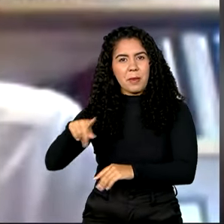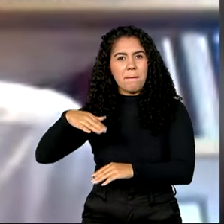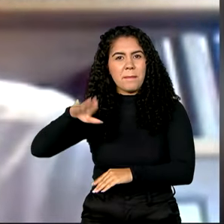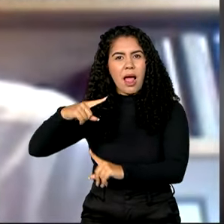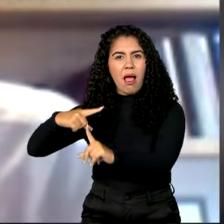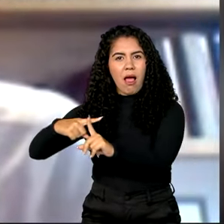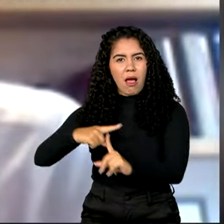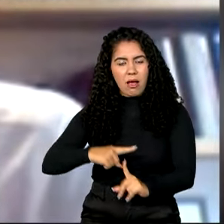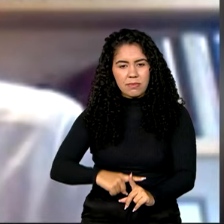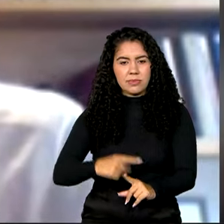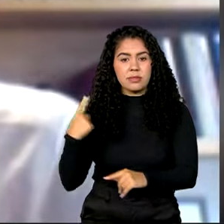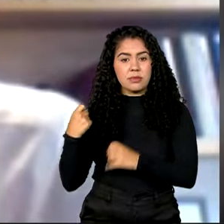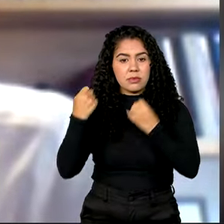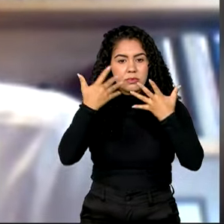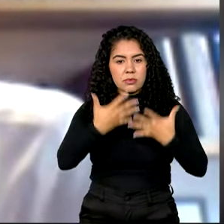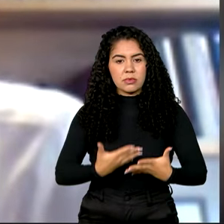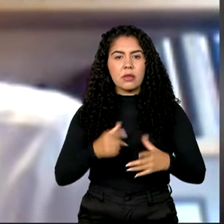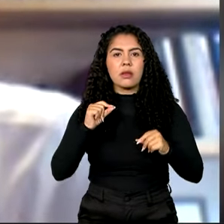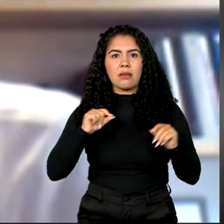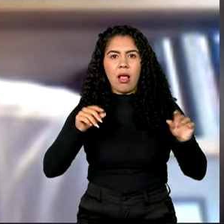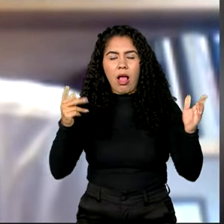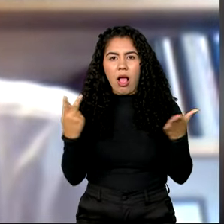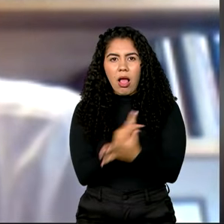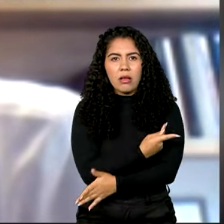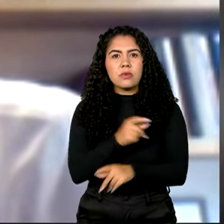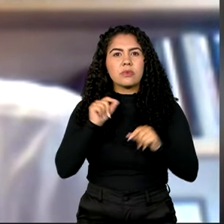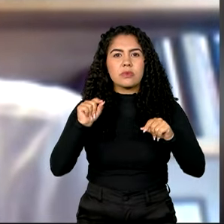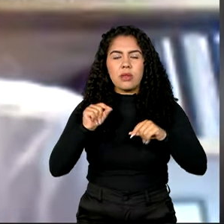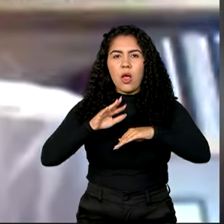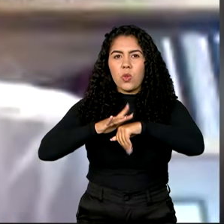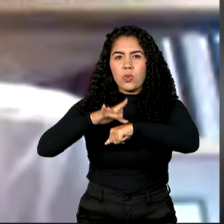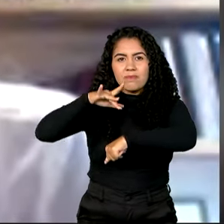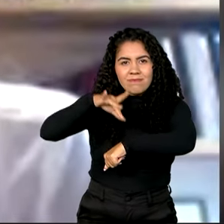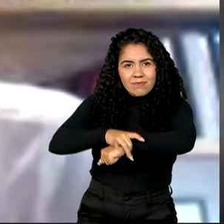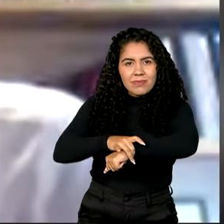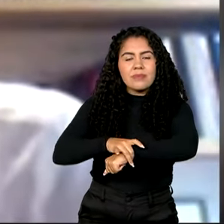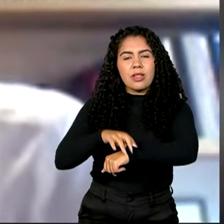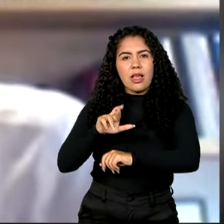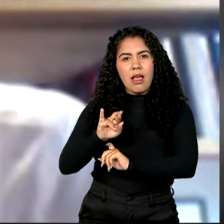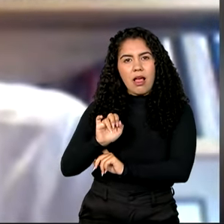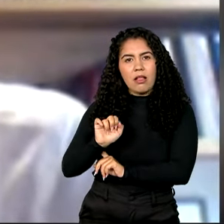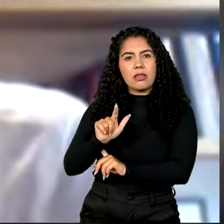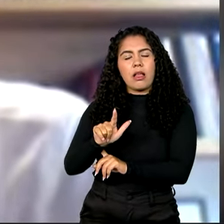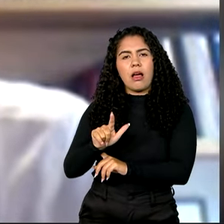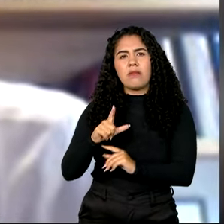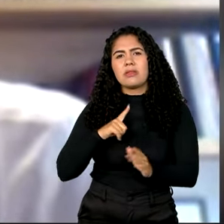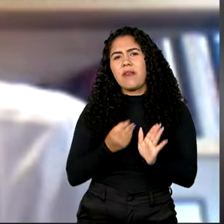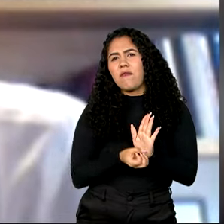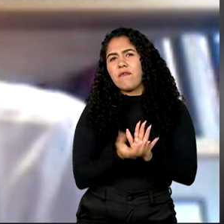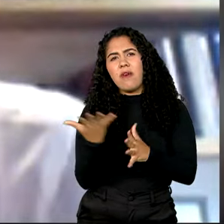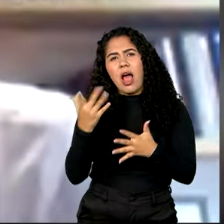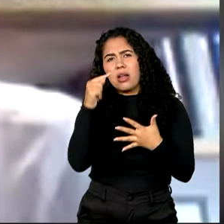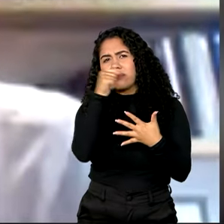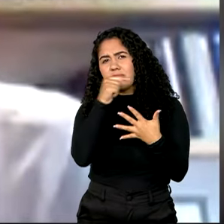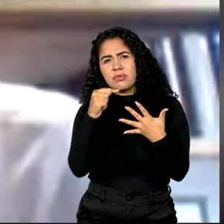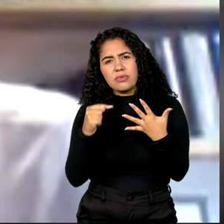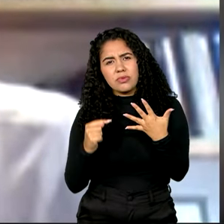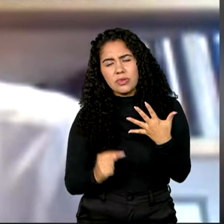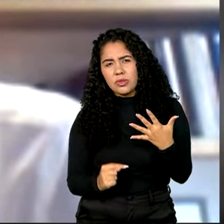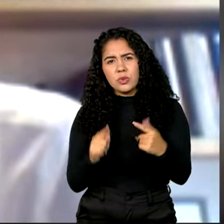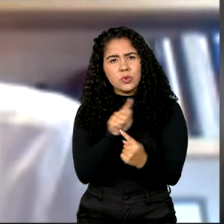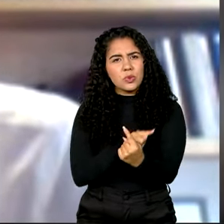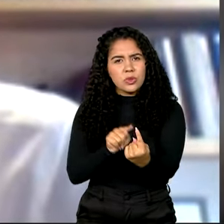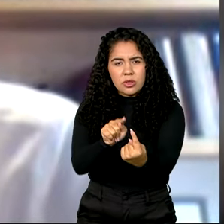chama de uma epidemia da doença renal crônica. E as causas são várias, mas,